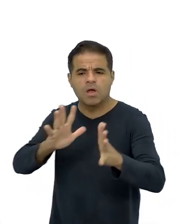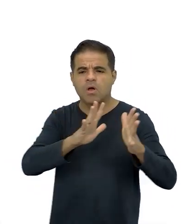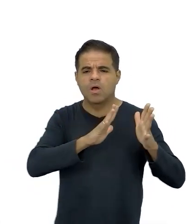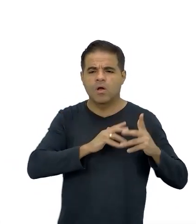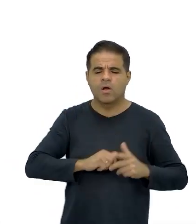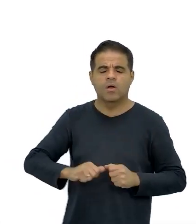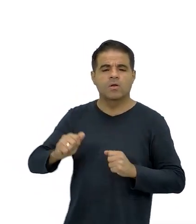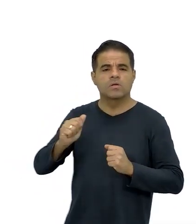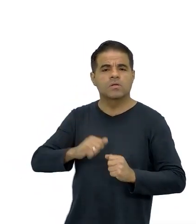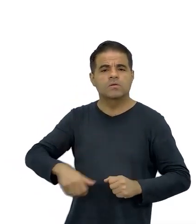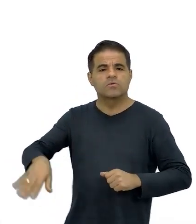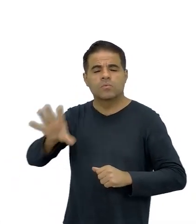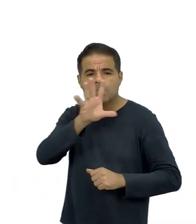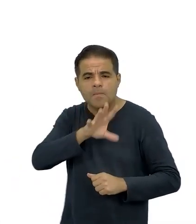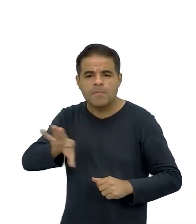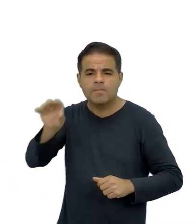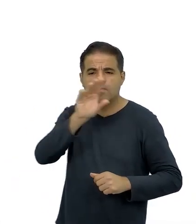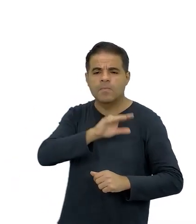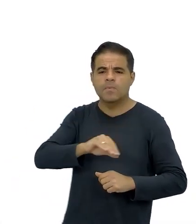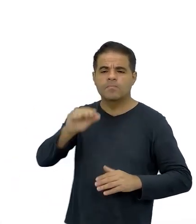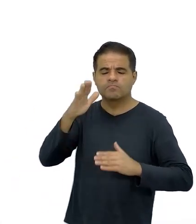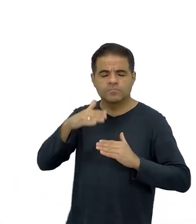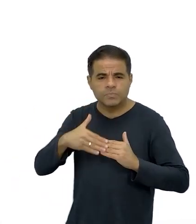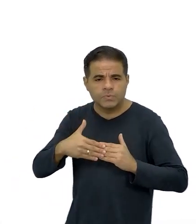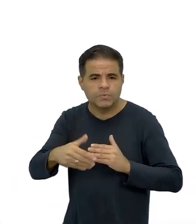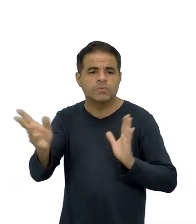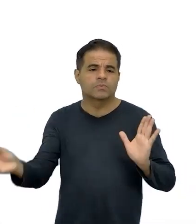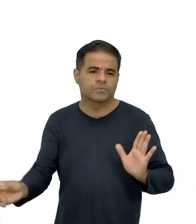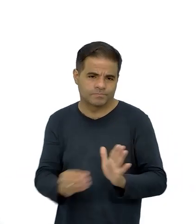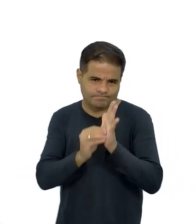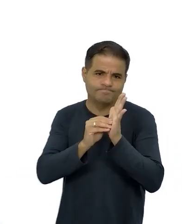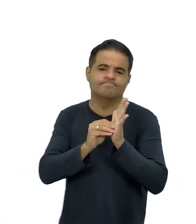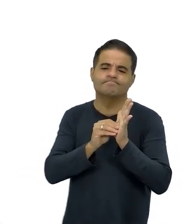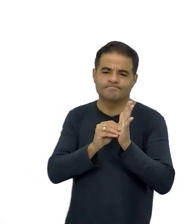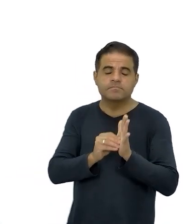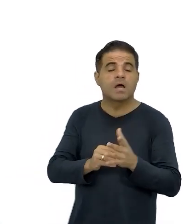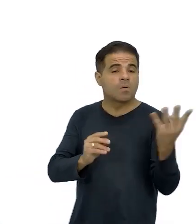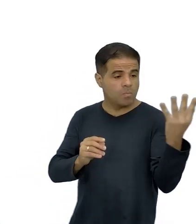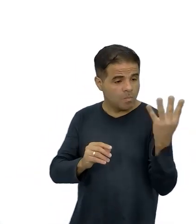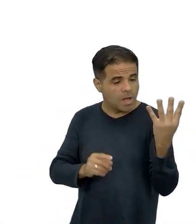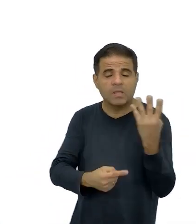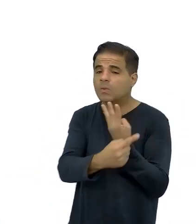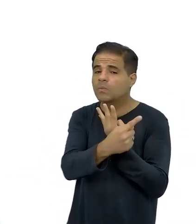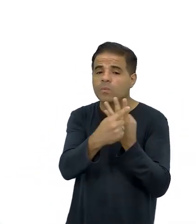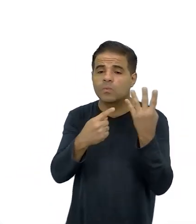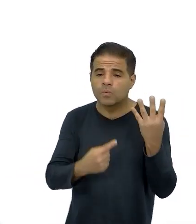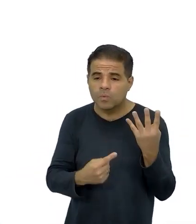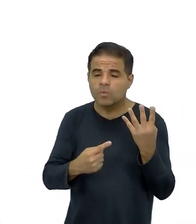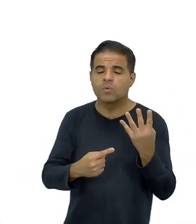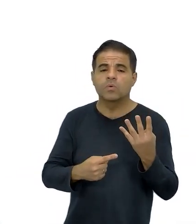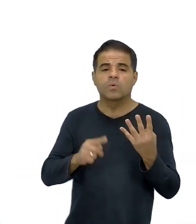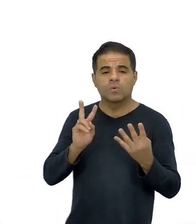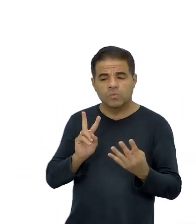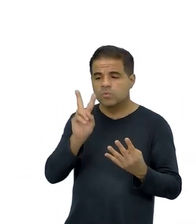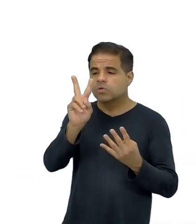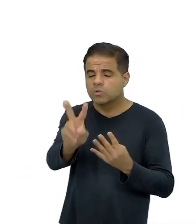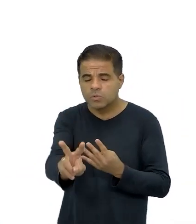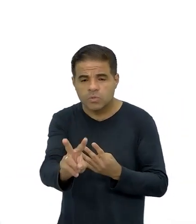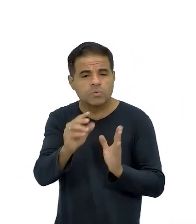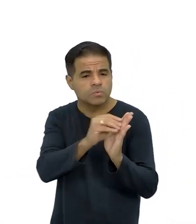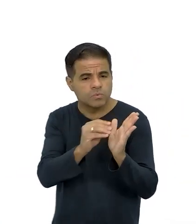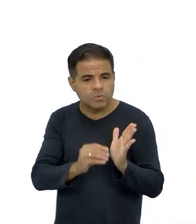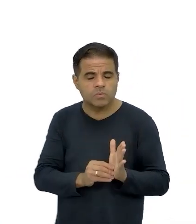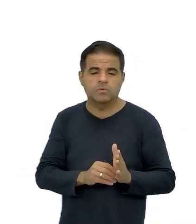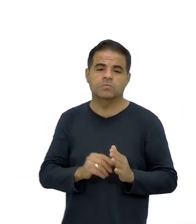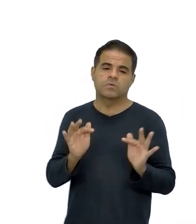a entonação empregada por ele. E na 4, também em duplas, pontuar